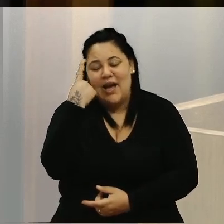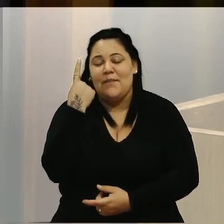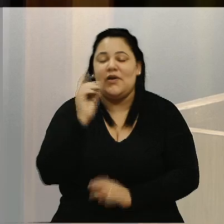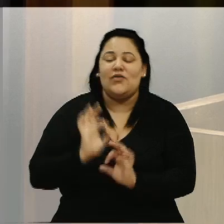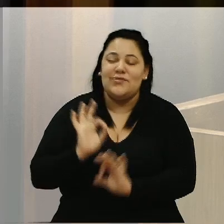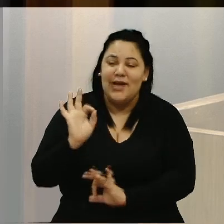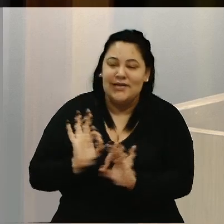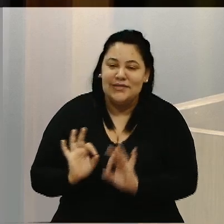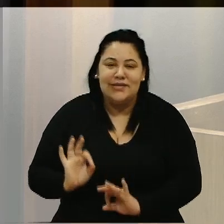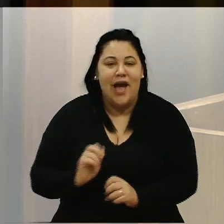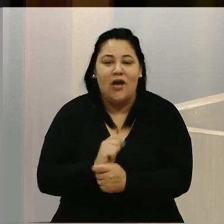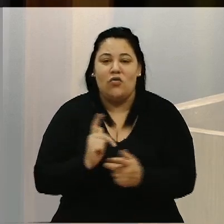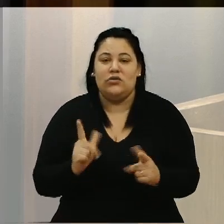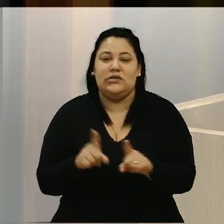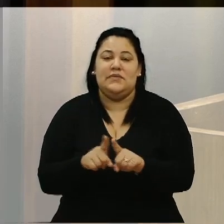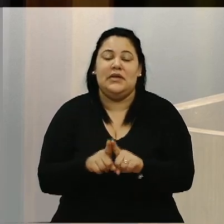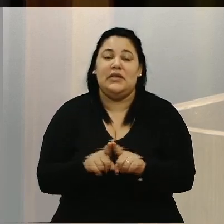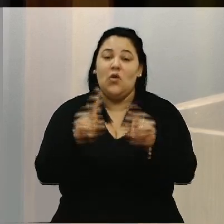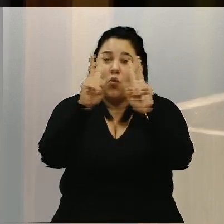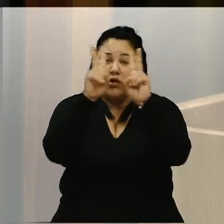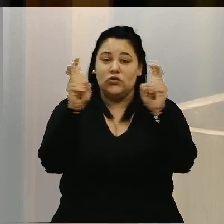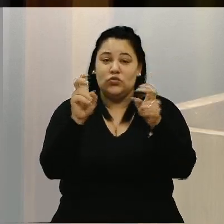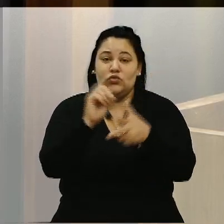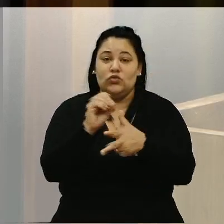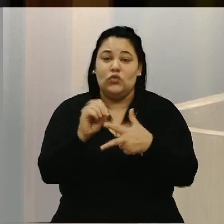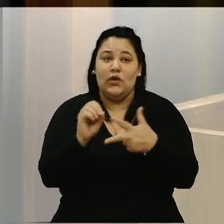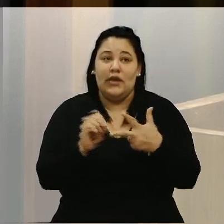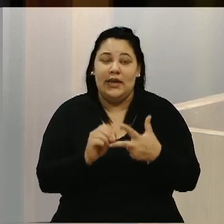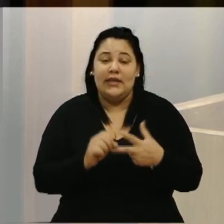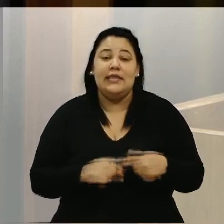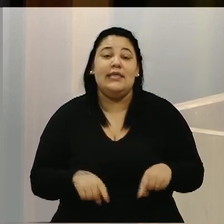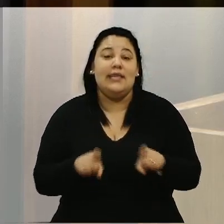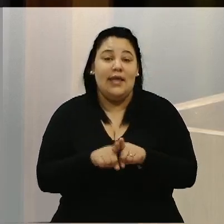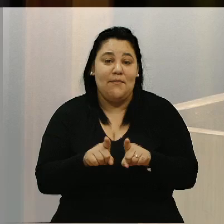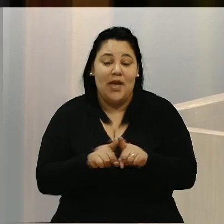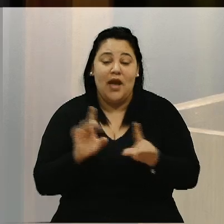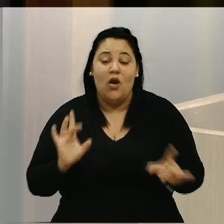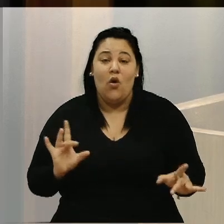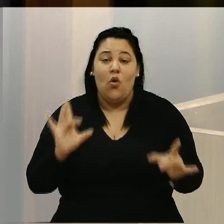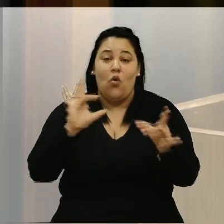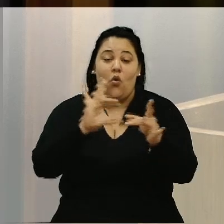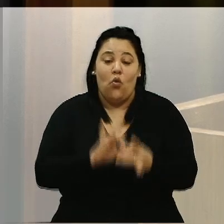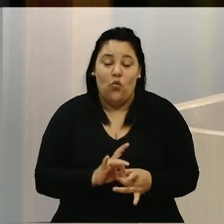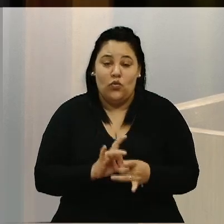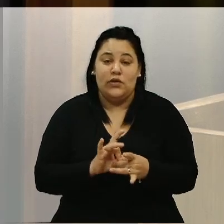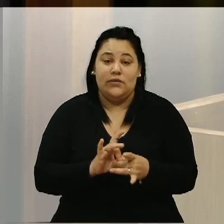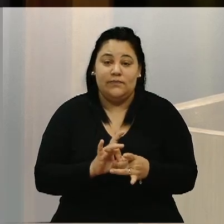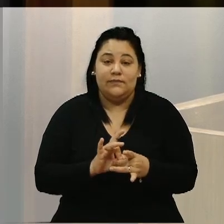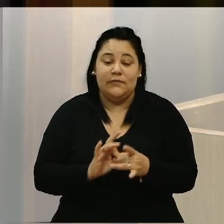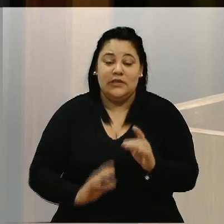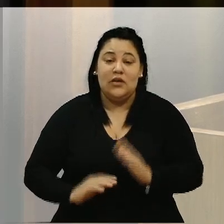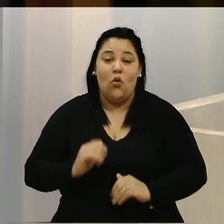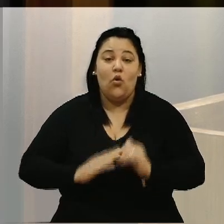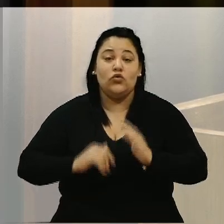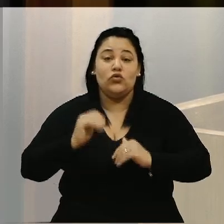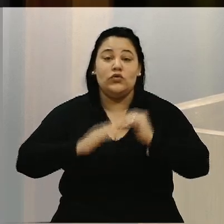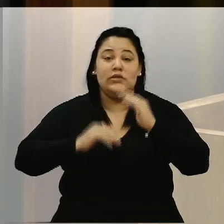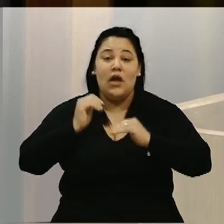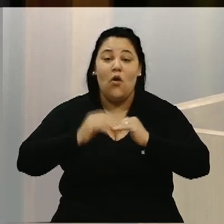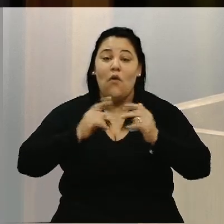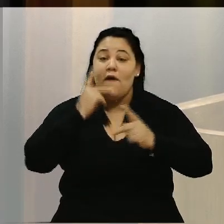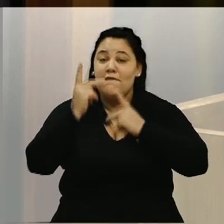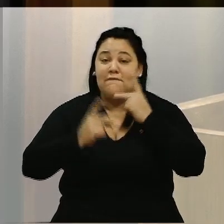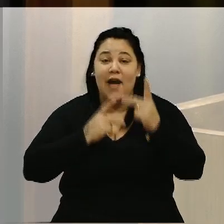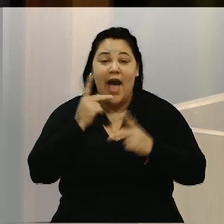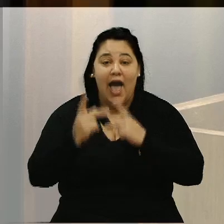elabore. Então, o tema do Enem, ele vem ao encontro dessas construções, dessas narrativas que precisam